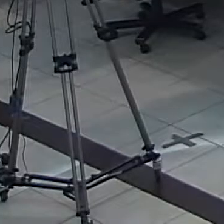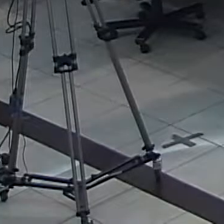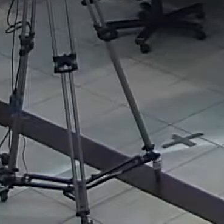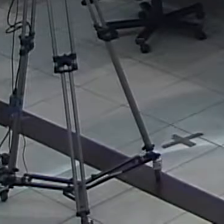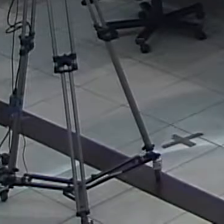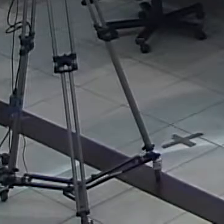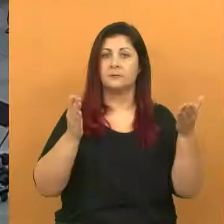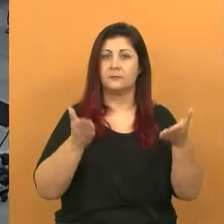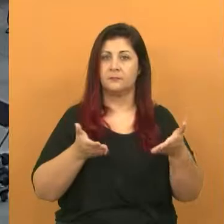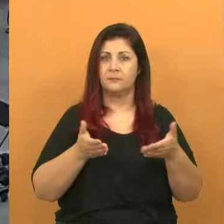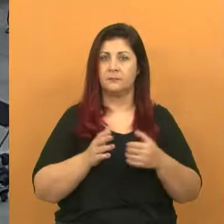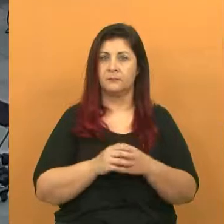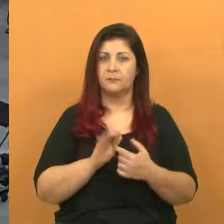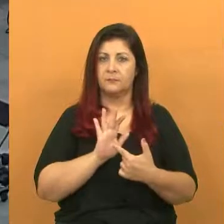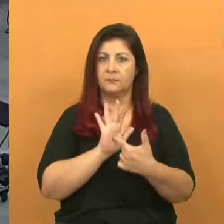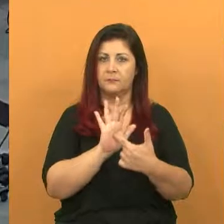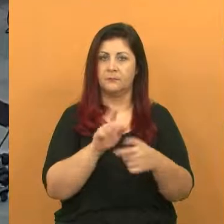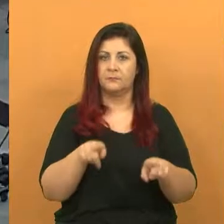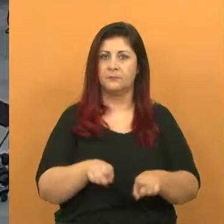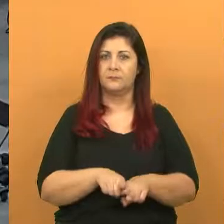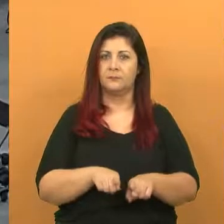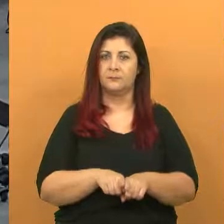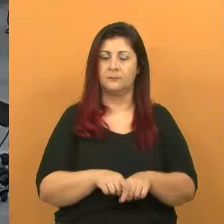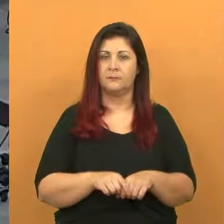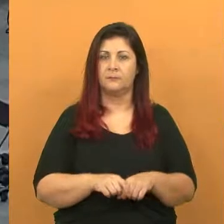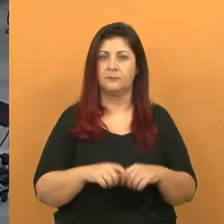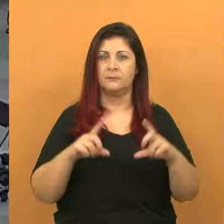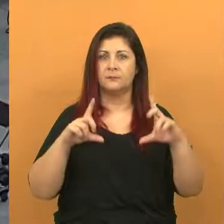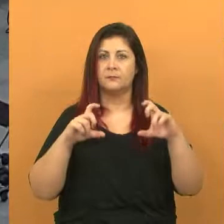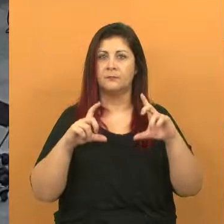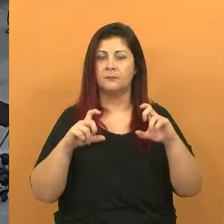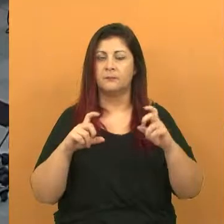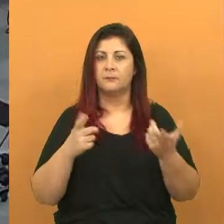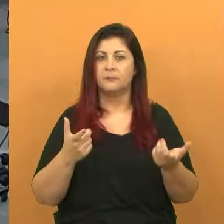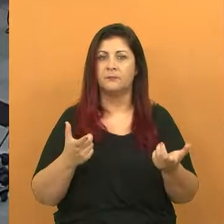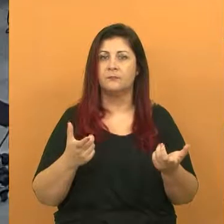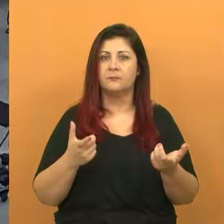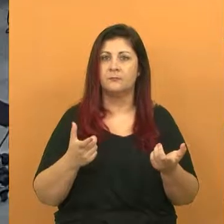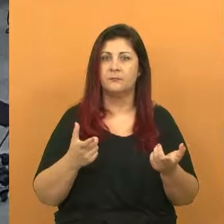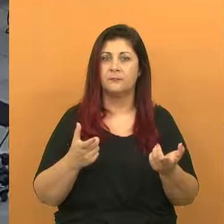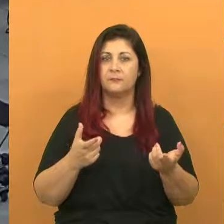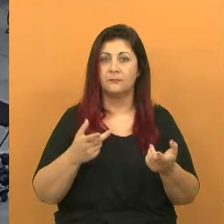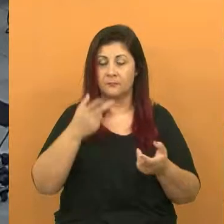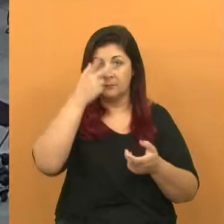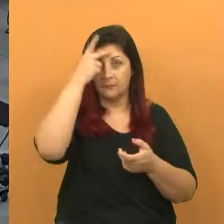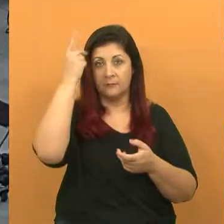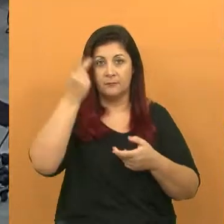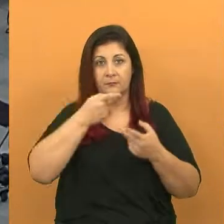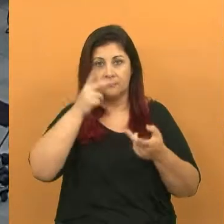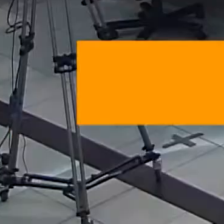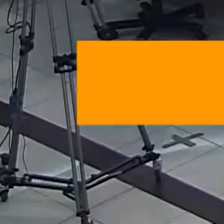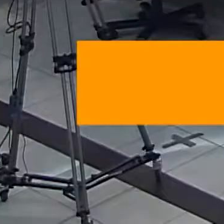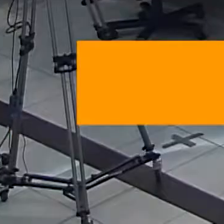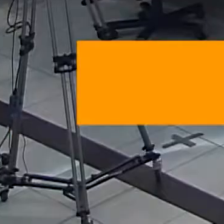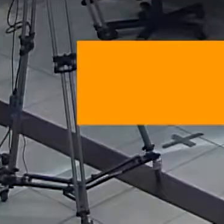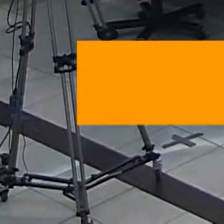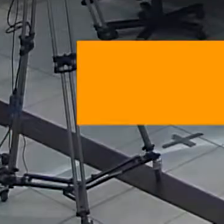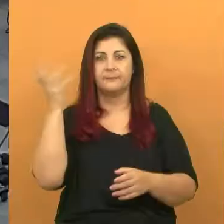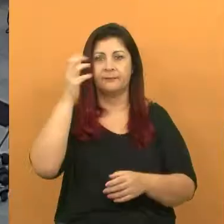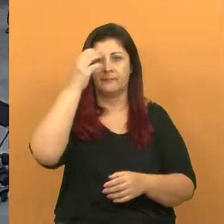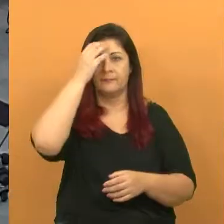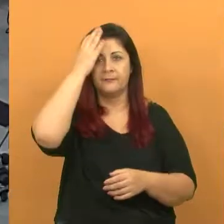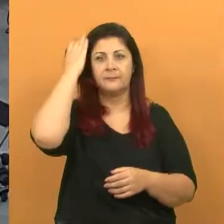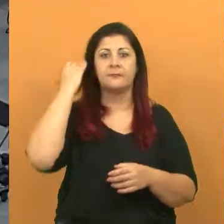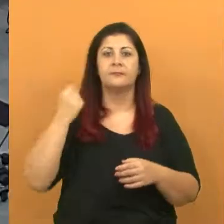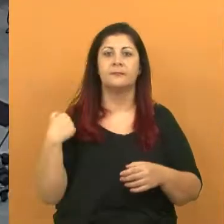E agora eu vou apresentar também umas fotos de momentos de contação de histórias que já acontece. Mas nós precisamos